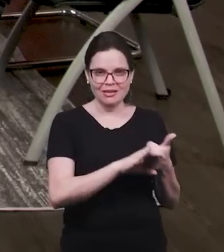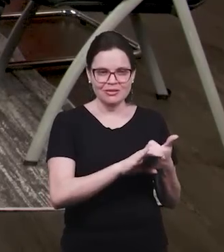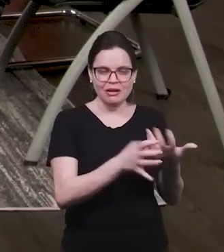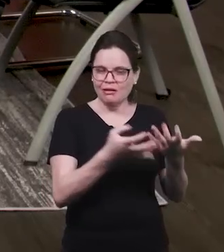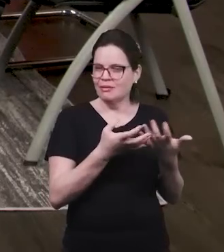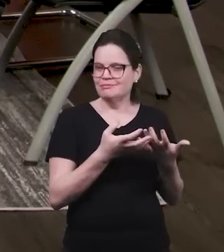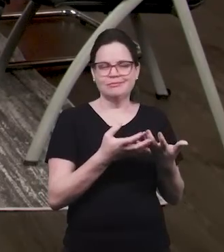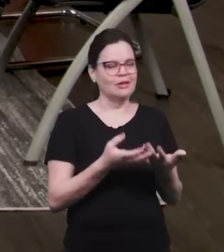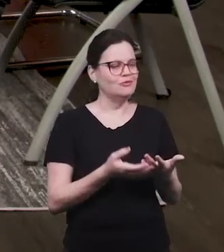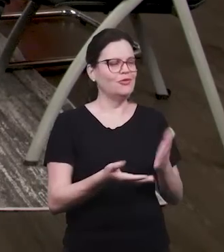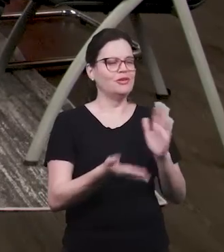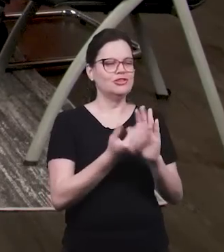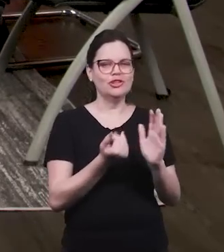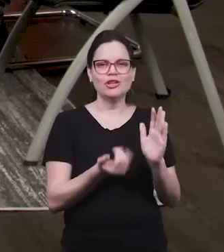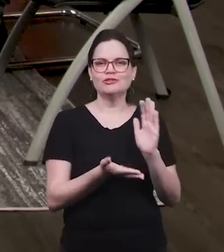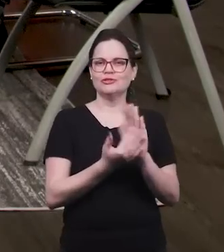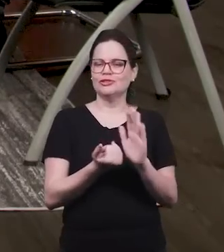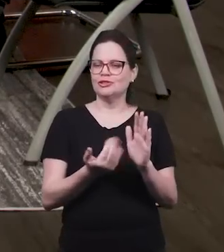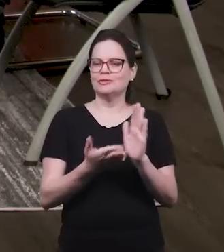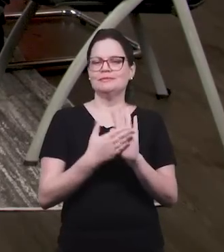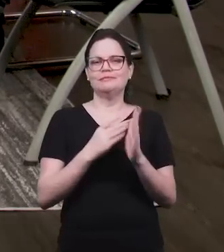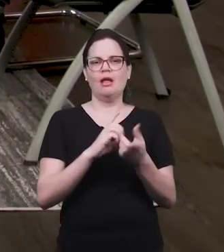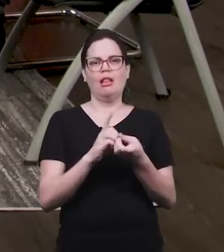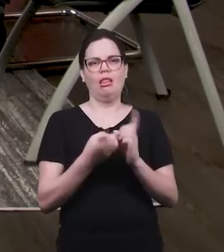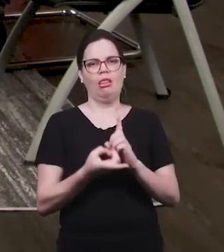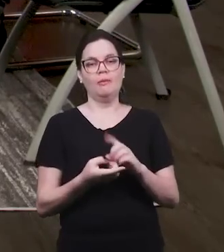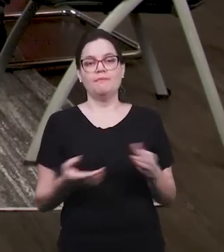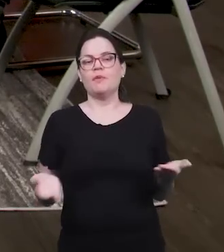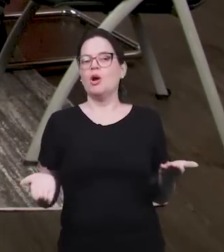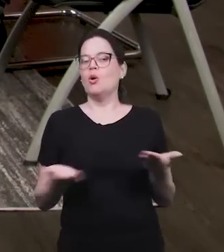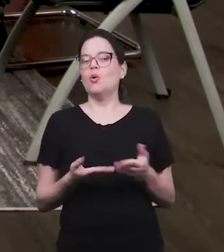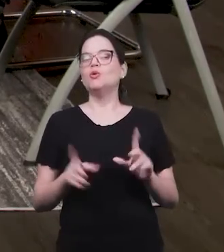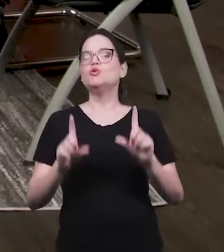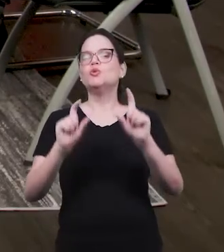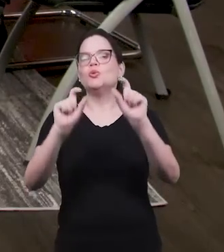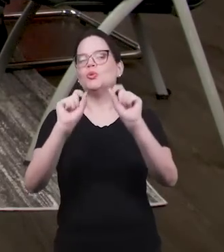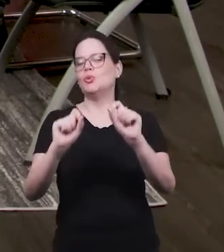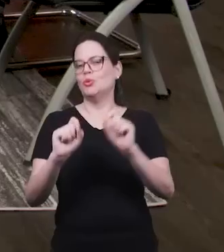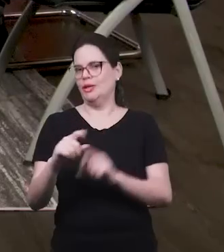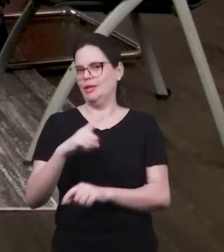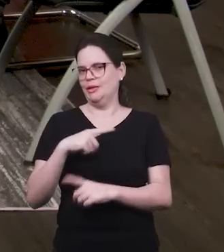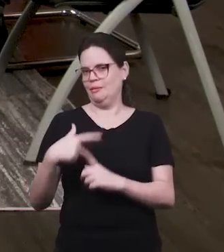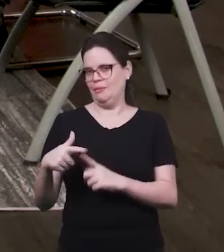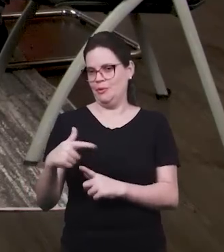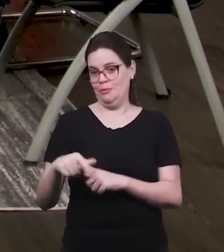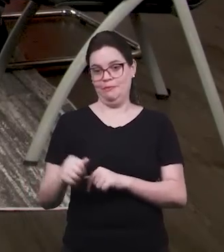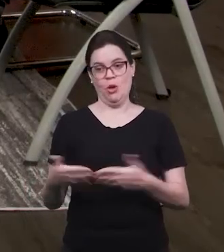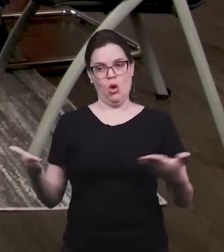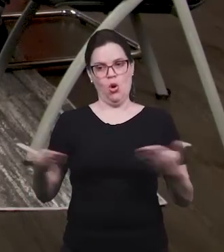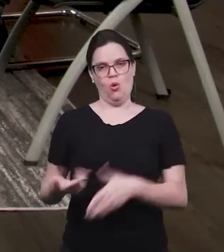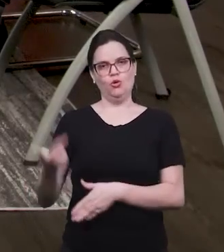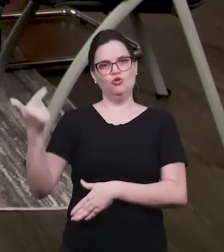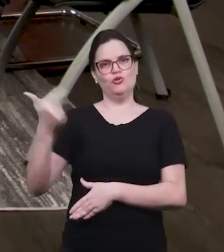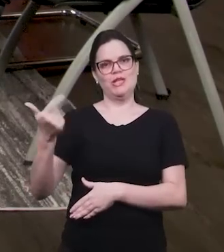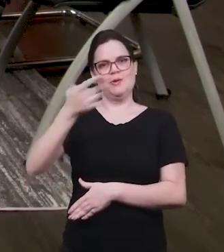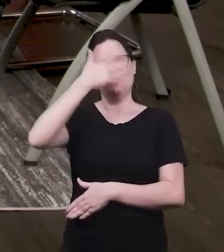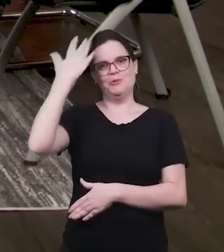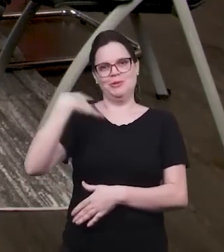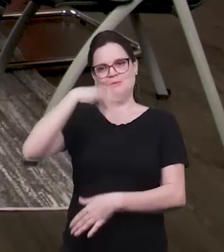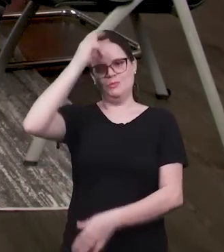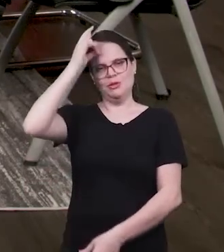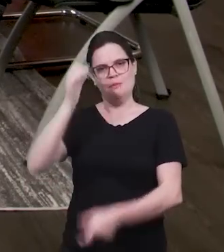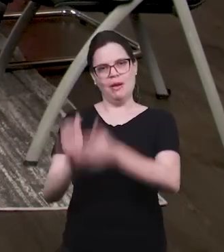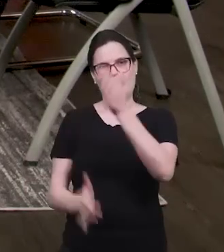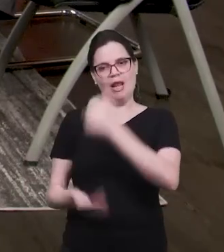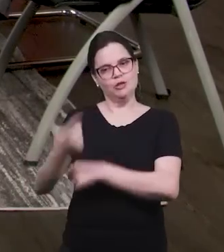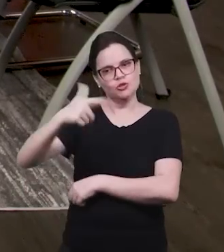foi tirada. Hoje, qual é o nosso problema? Nós estamos diante de um segundo derramamento do Espírito Santo. Nós